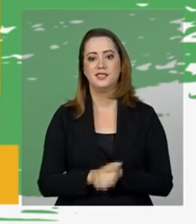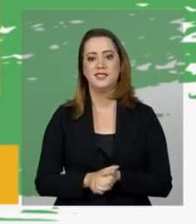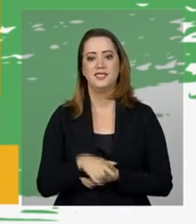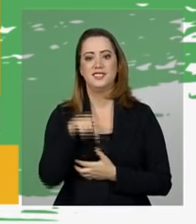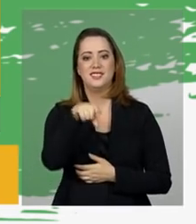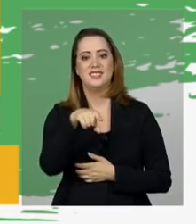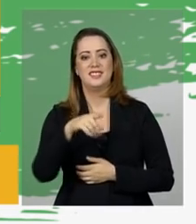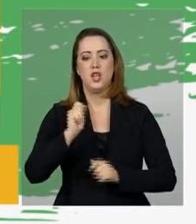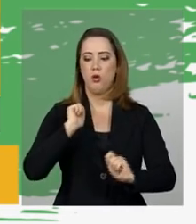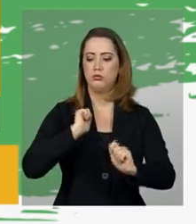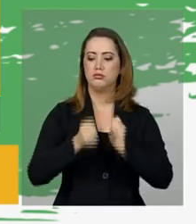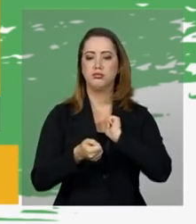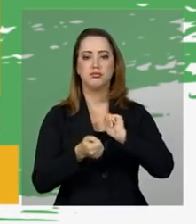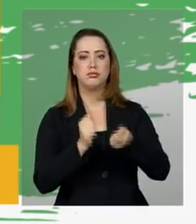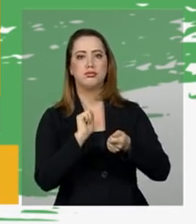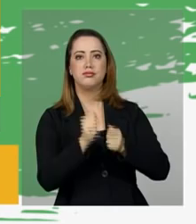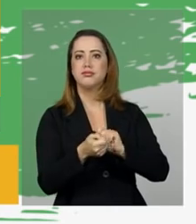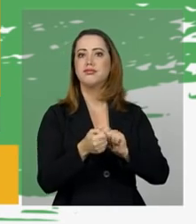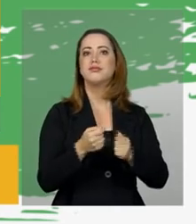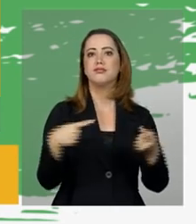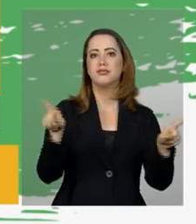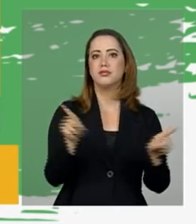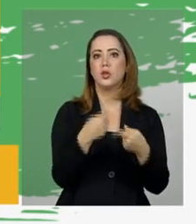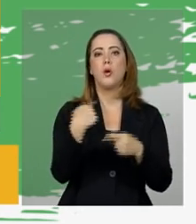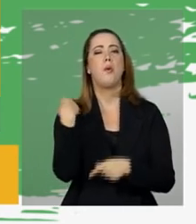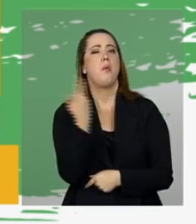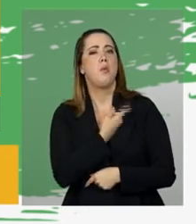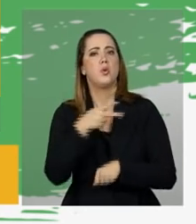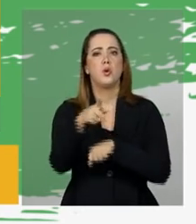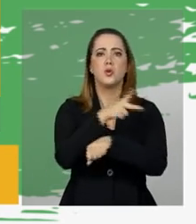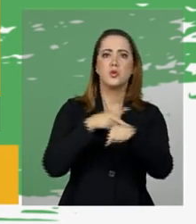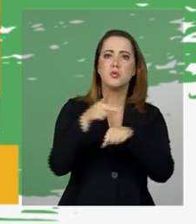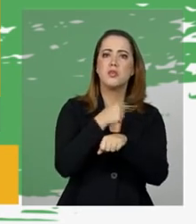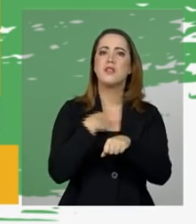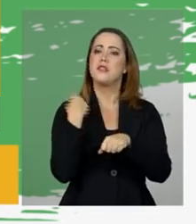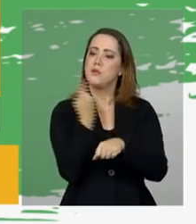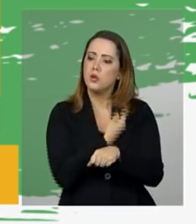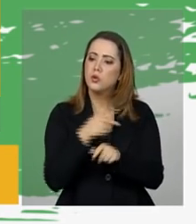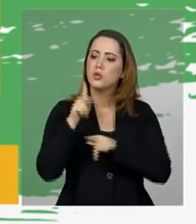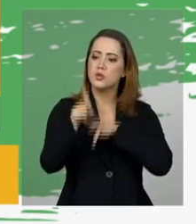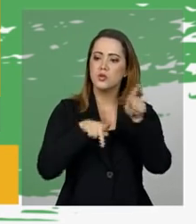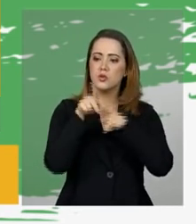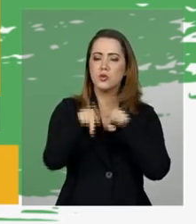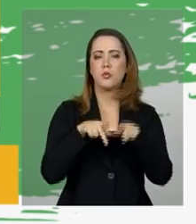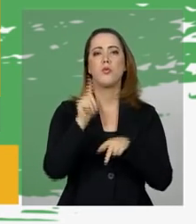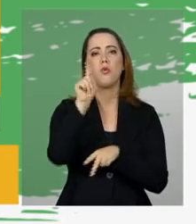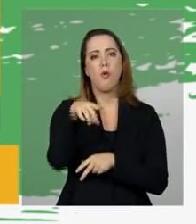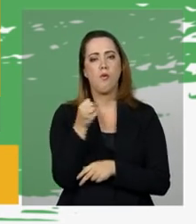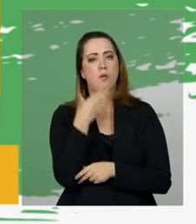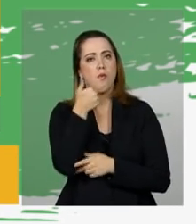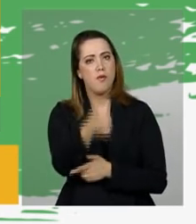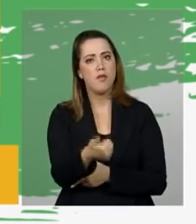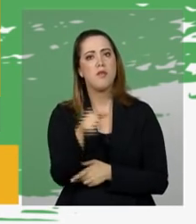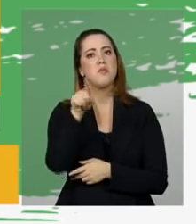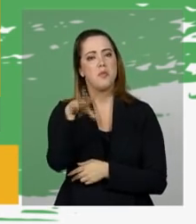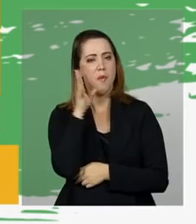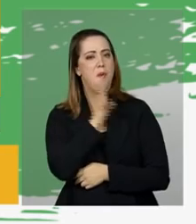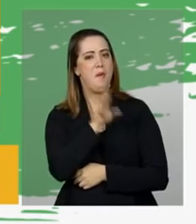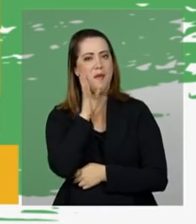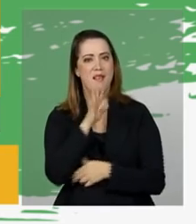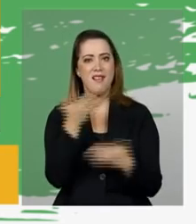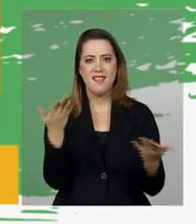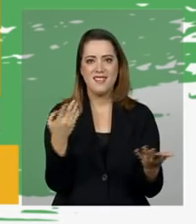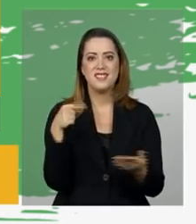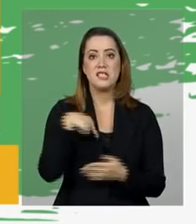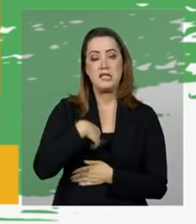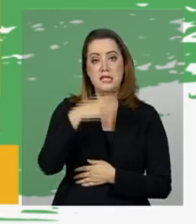É, tocar pro nosso país, fazer isso pelo nosso povo, isso é bom, isso é legal. E eu